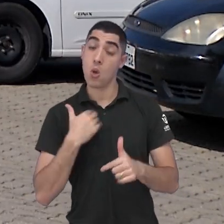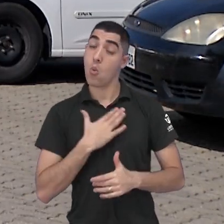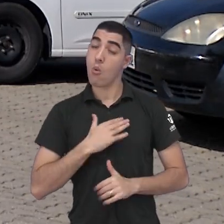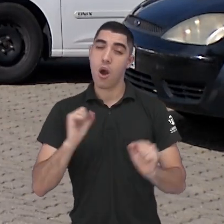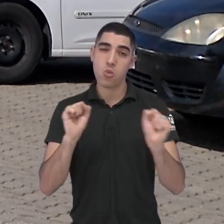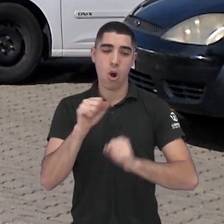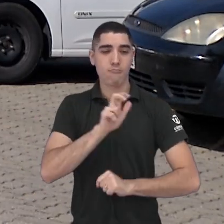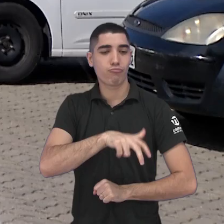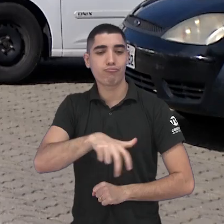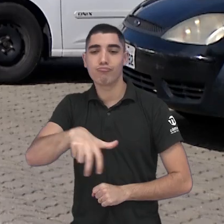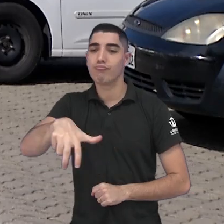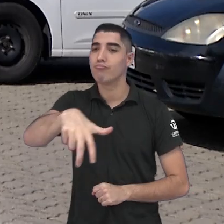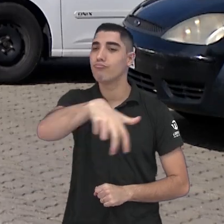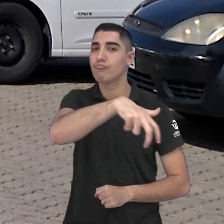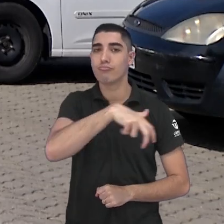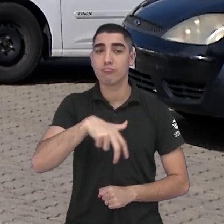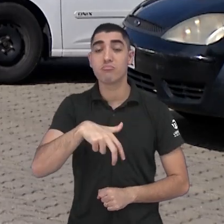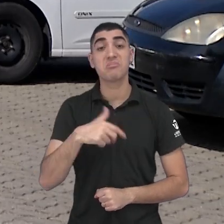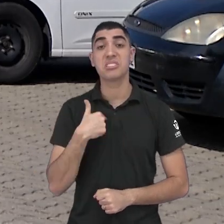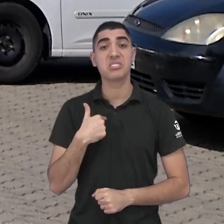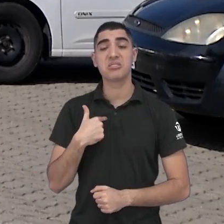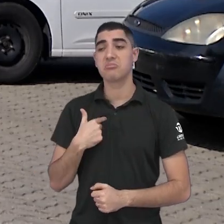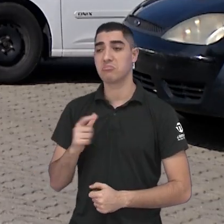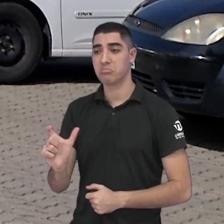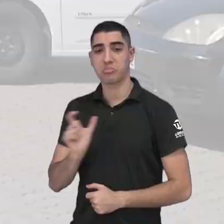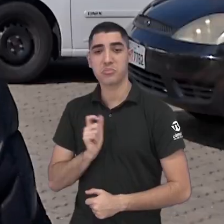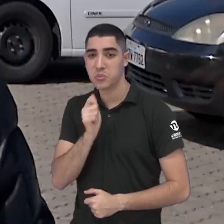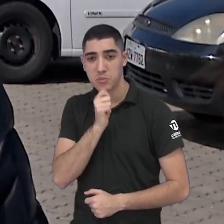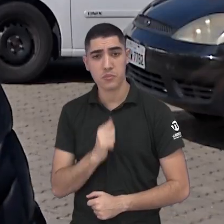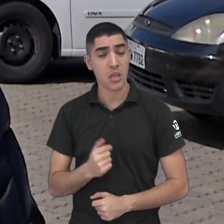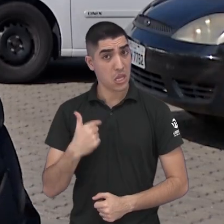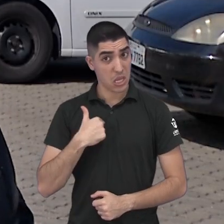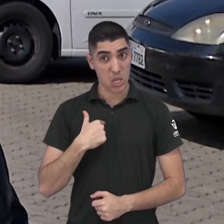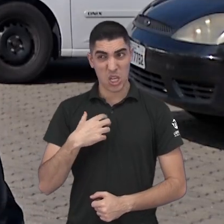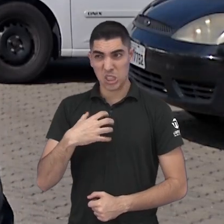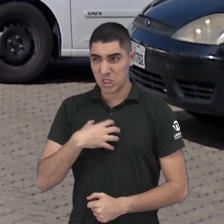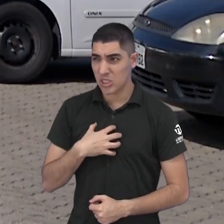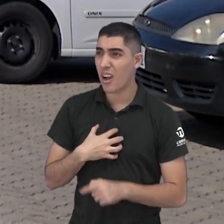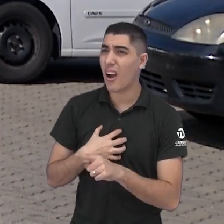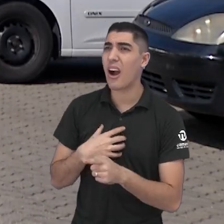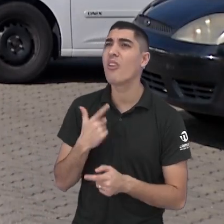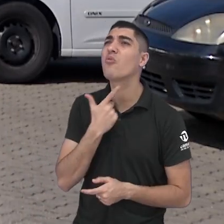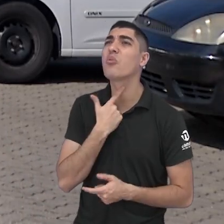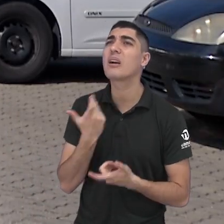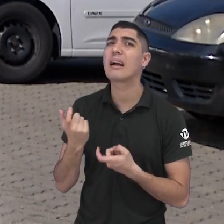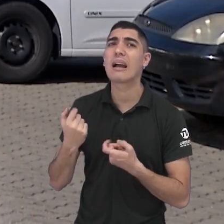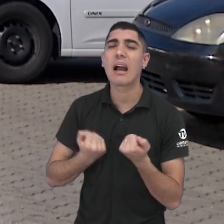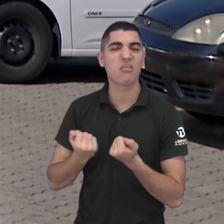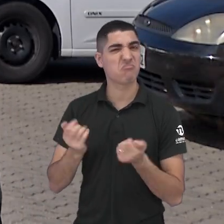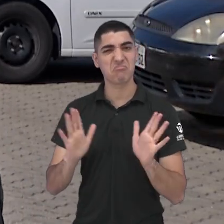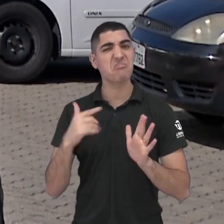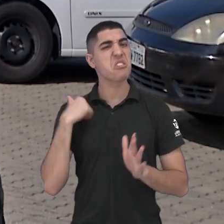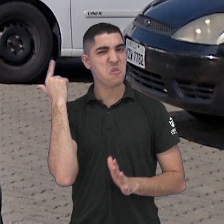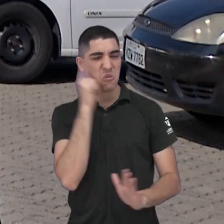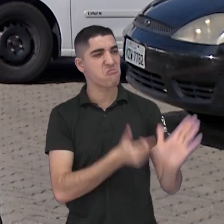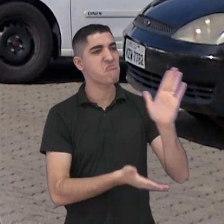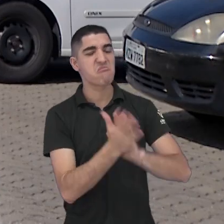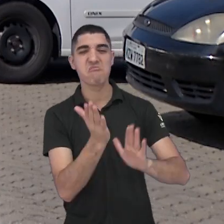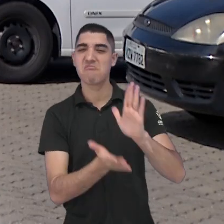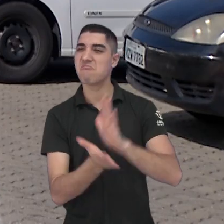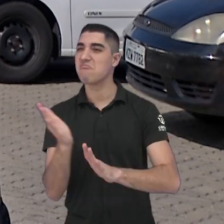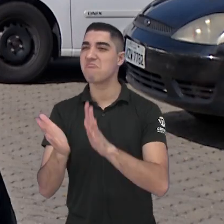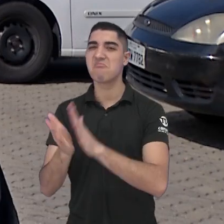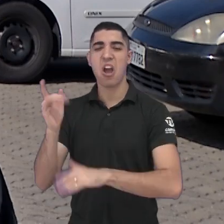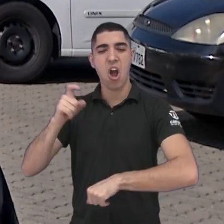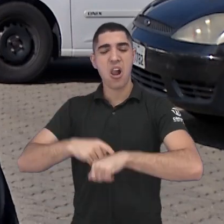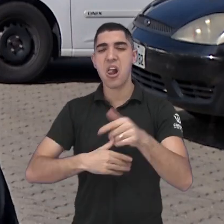caminhar também adoro, e acabei não tirando a habilitação. Eu particularmente não sinto falta nenhuma, consigo me locomover para onde eu